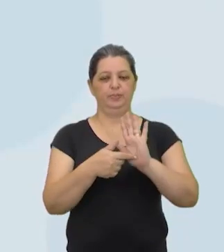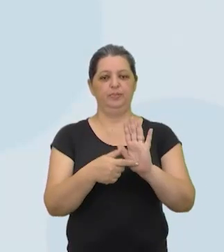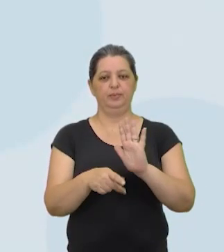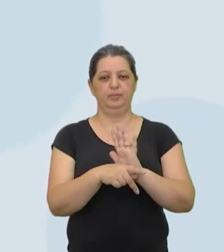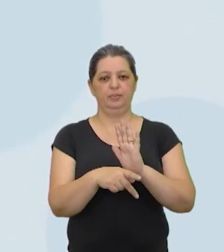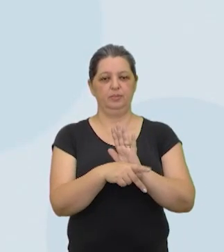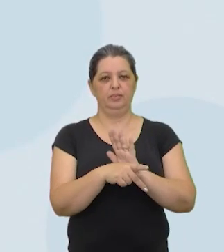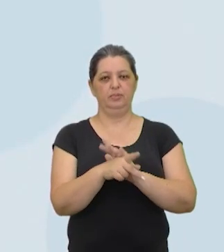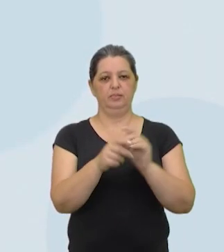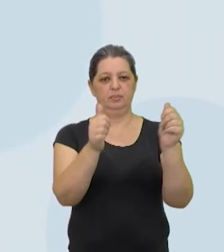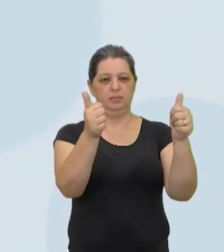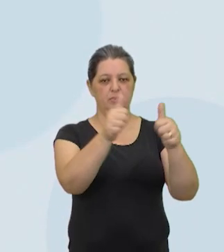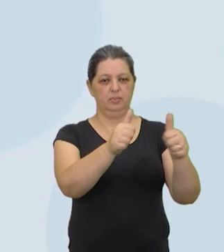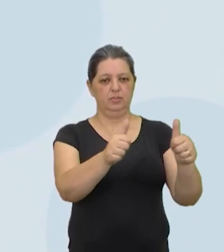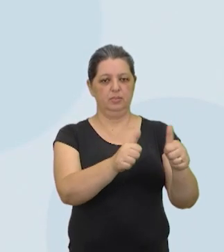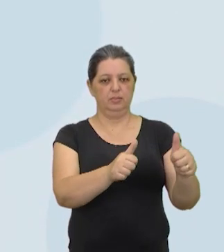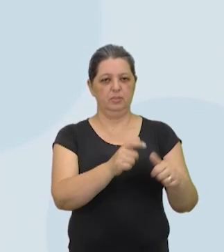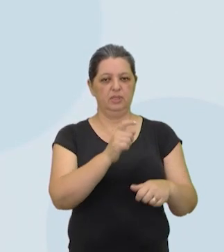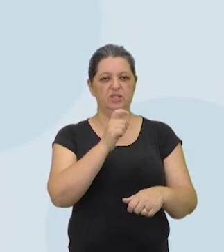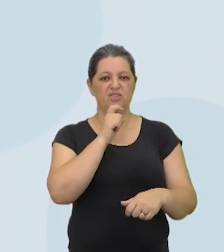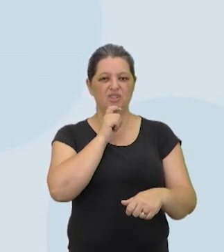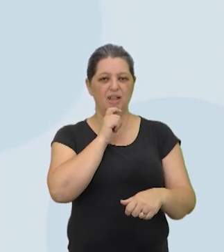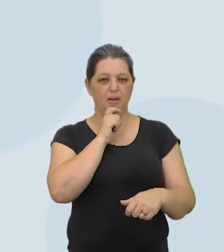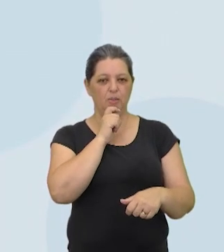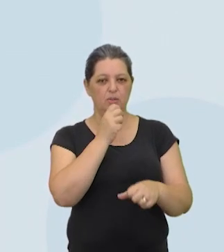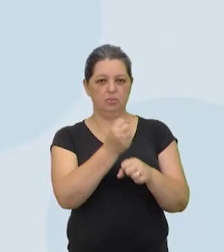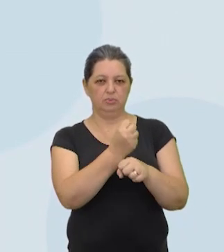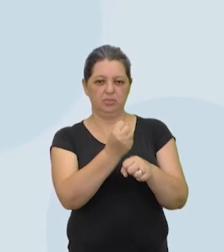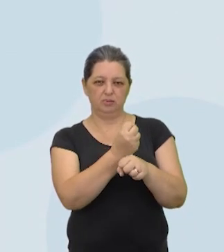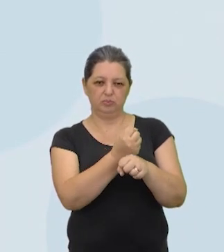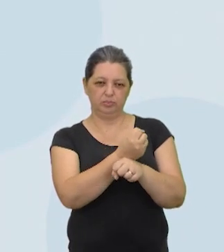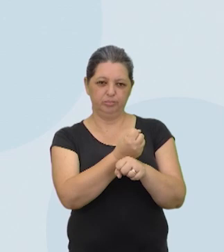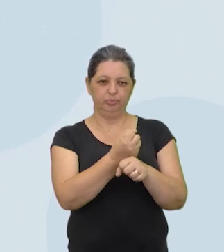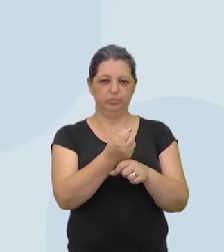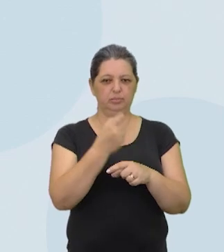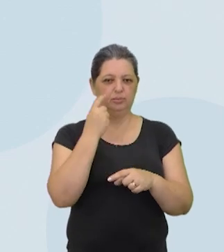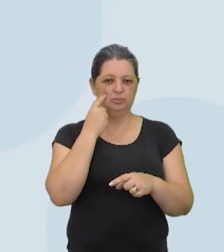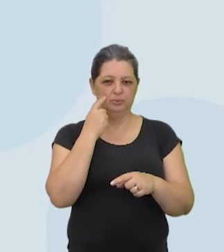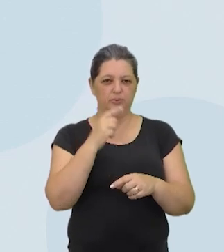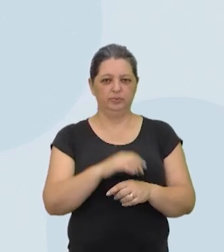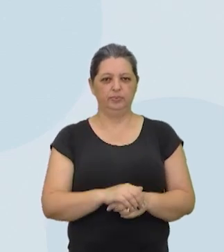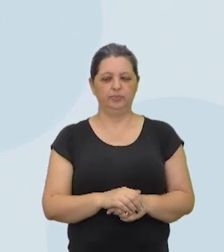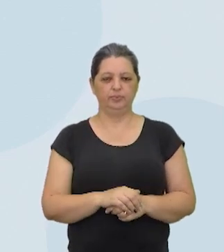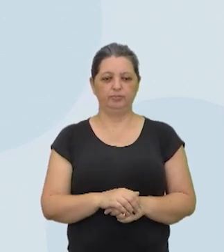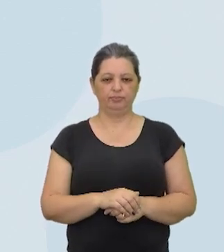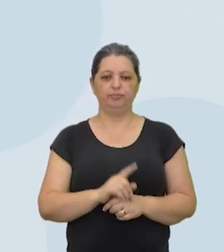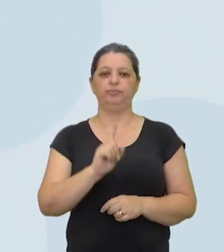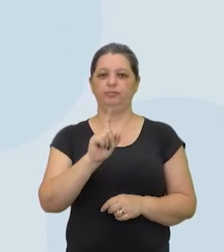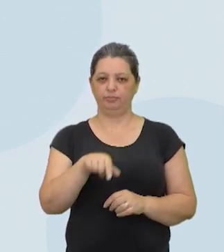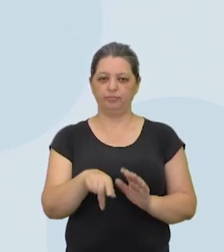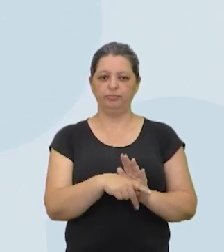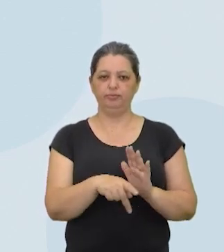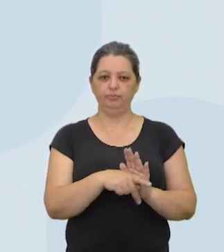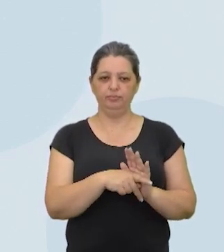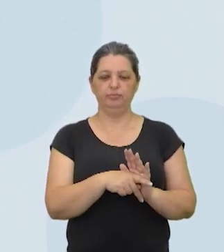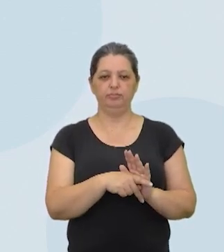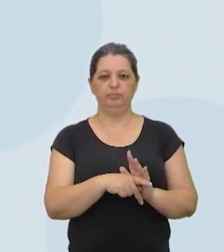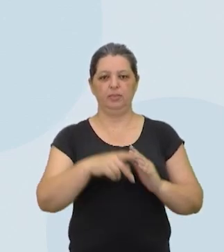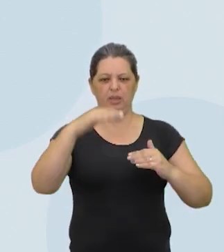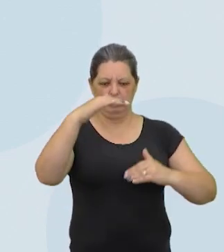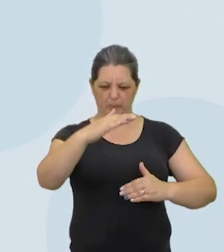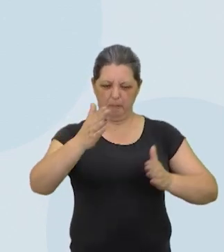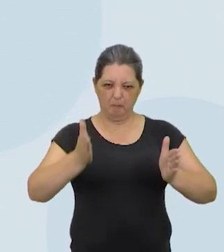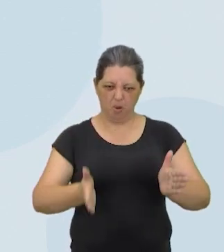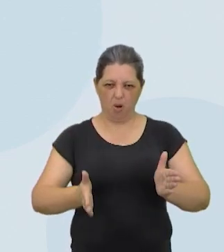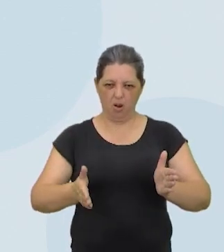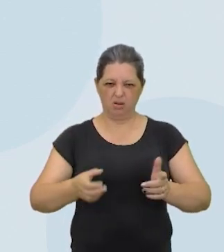de gelo, que é uma Jesus. escultura efêmera, né? Ela acaba uma hora, mas é a escultura. Pegou um bloco de